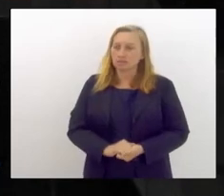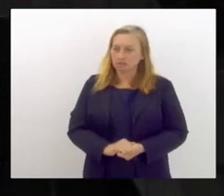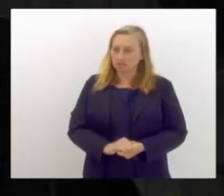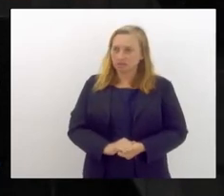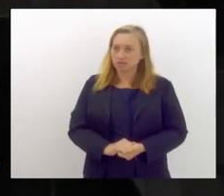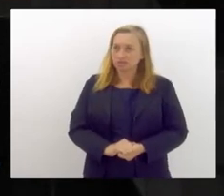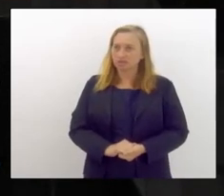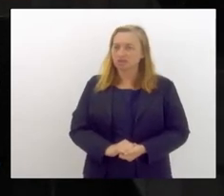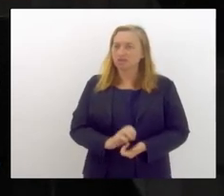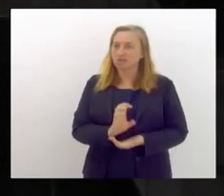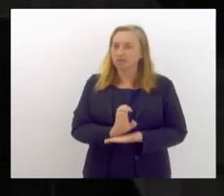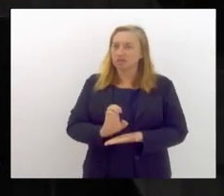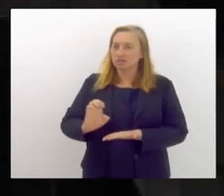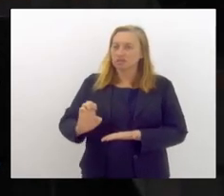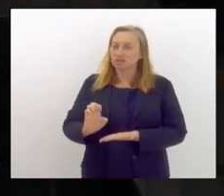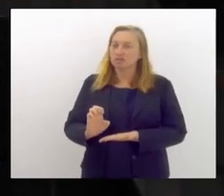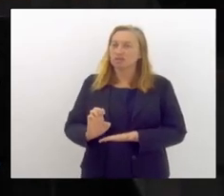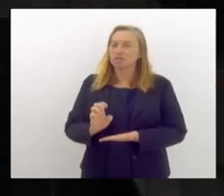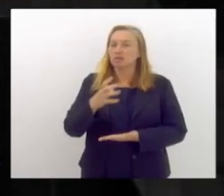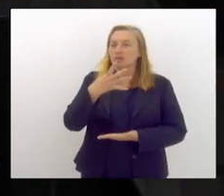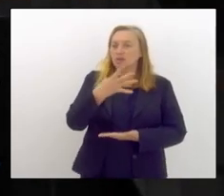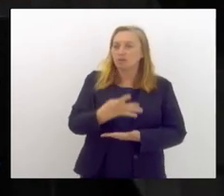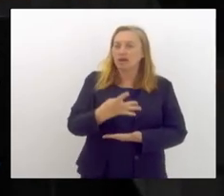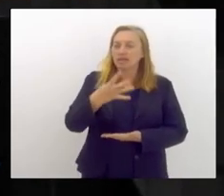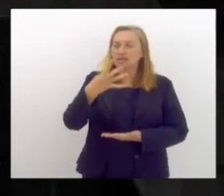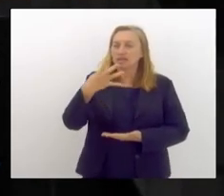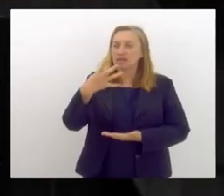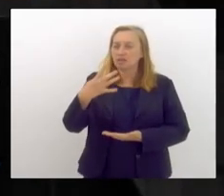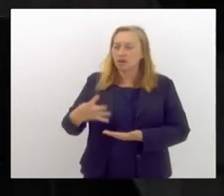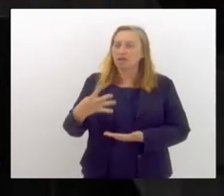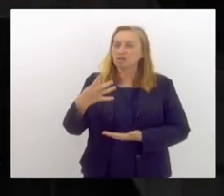exportou 44,3 bilhões